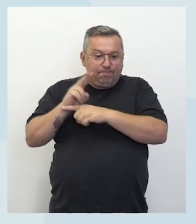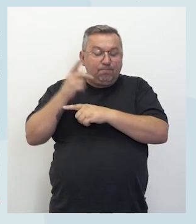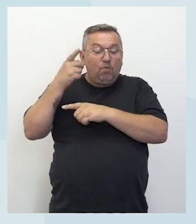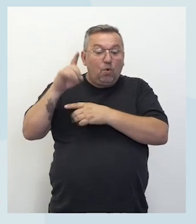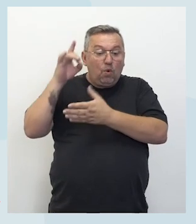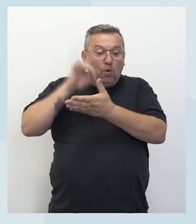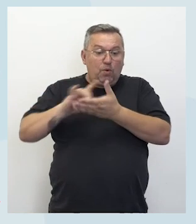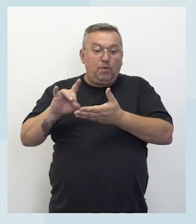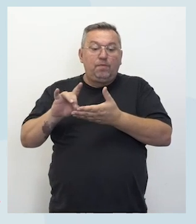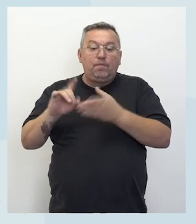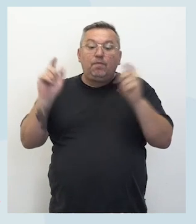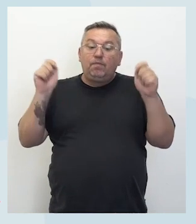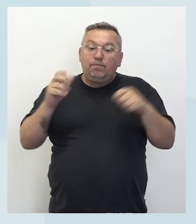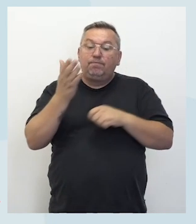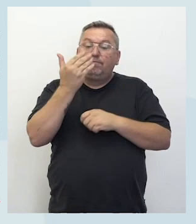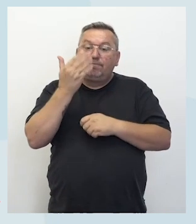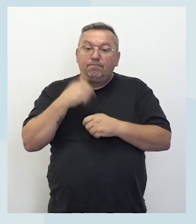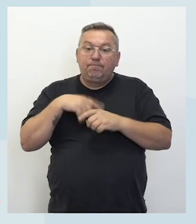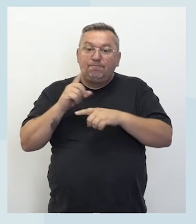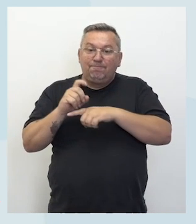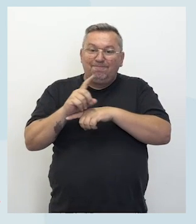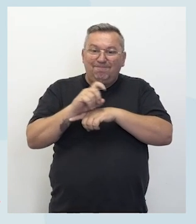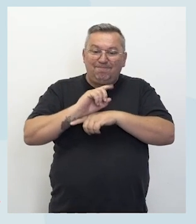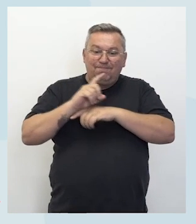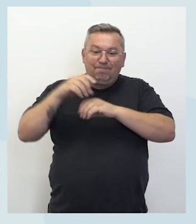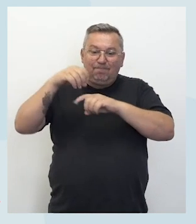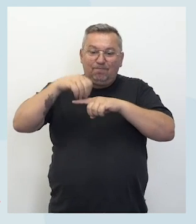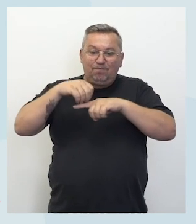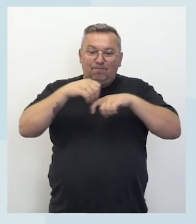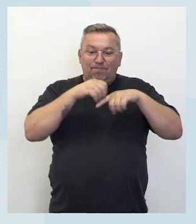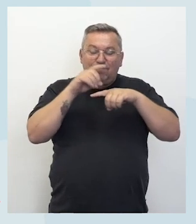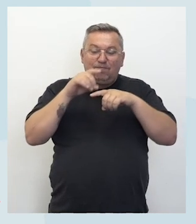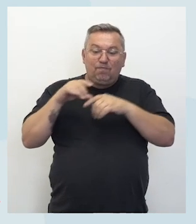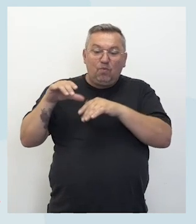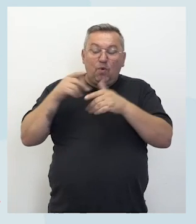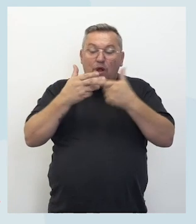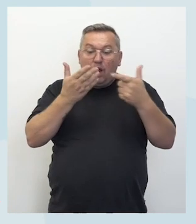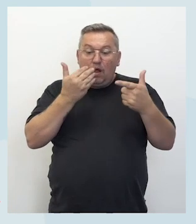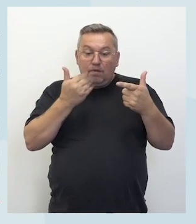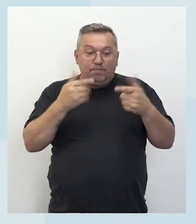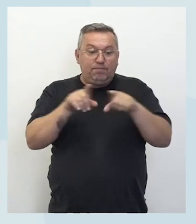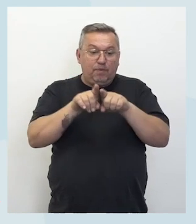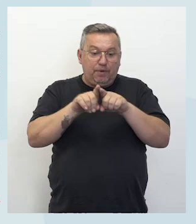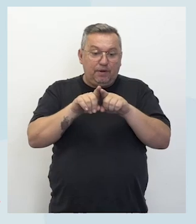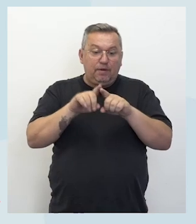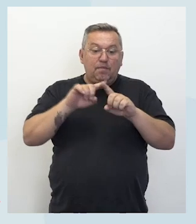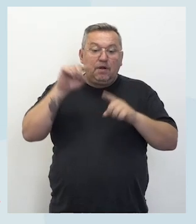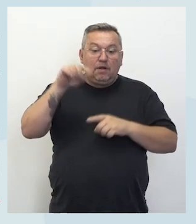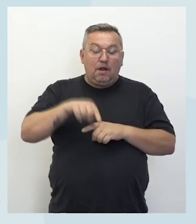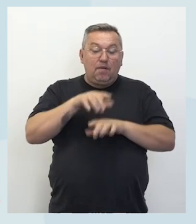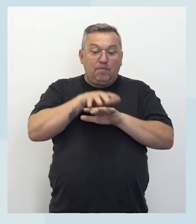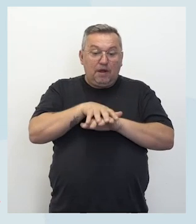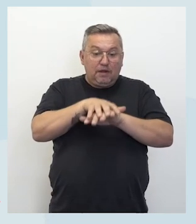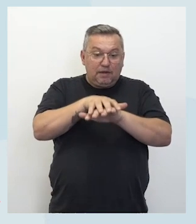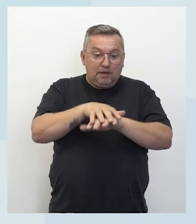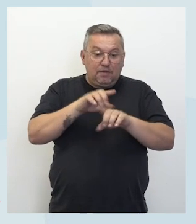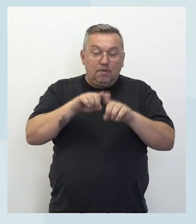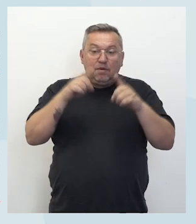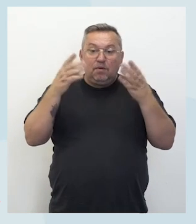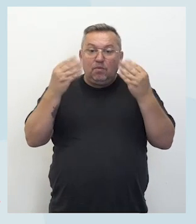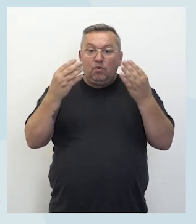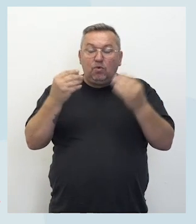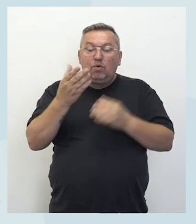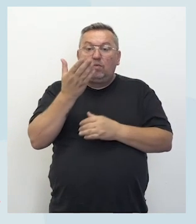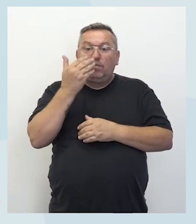inimigos. Podem se alimentar de vermes, lesmas, insetos, água-vivas e moluscos. Aqui no caso as marinhas, né? Mas muitos